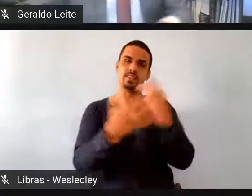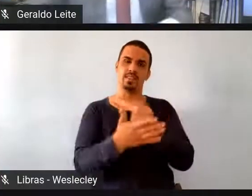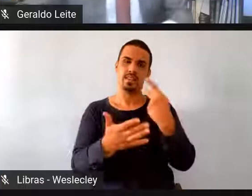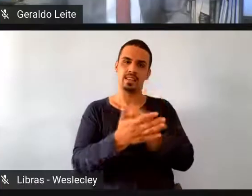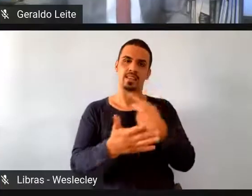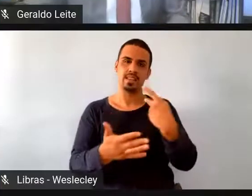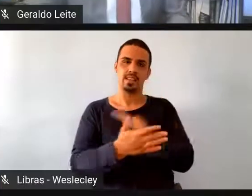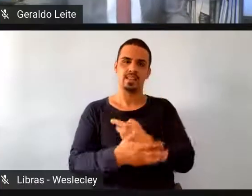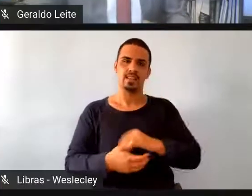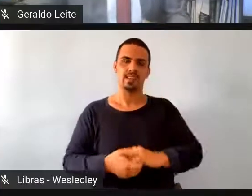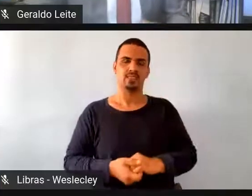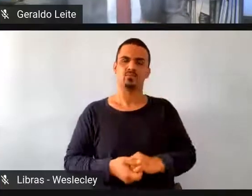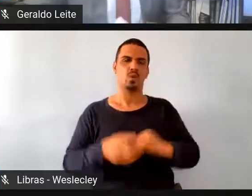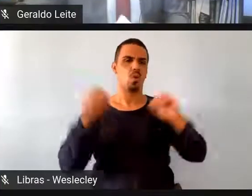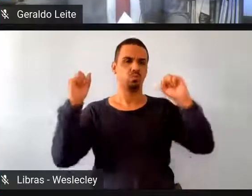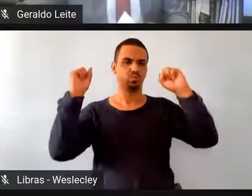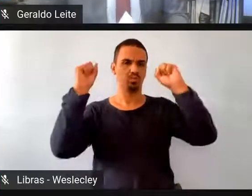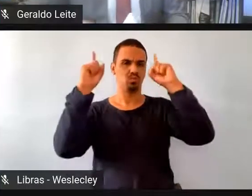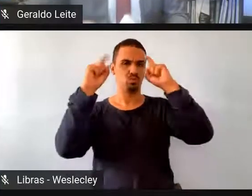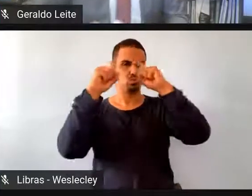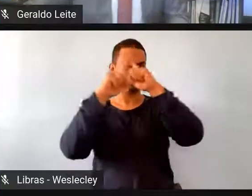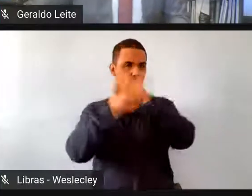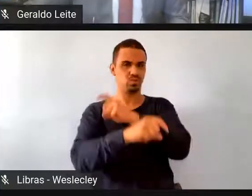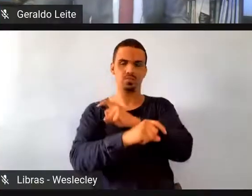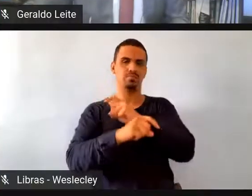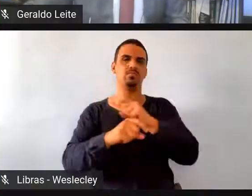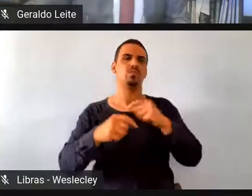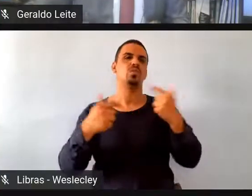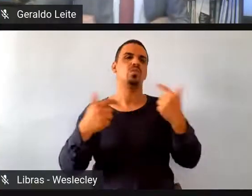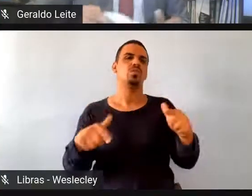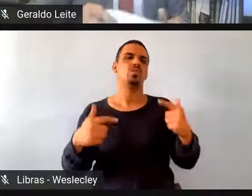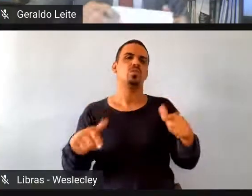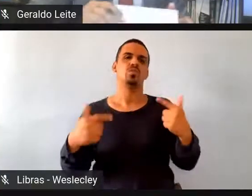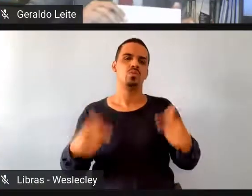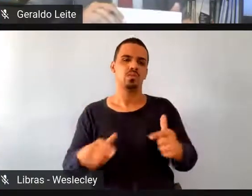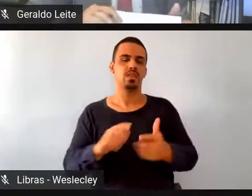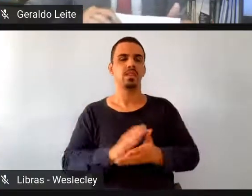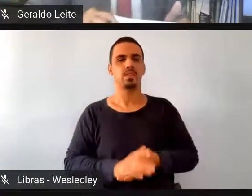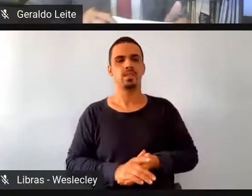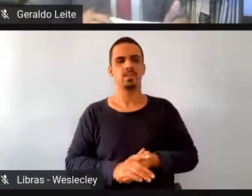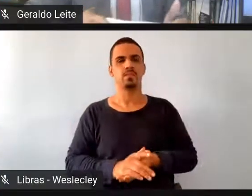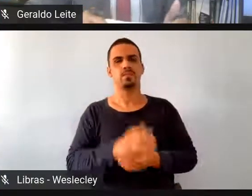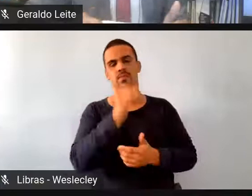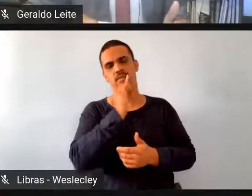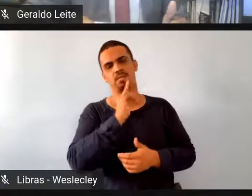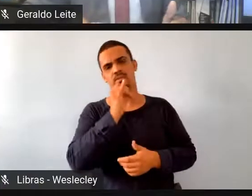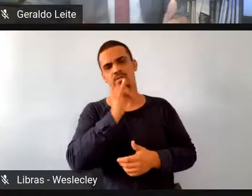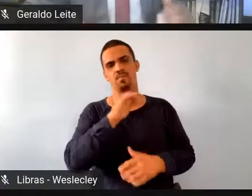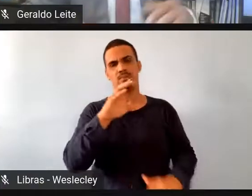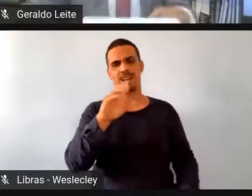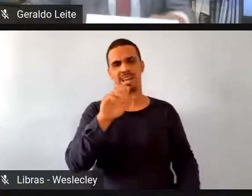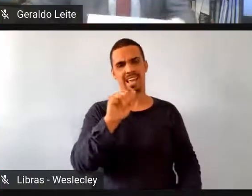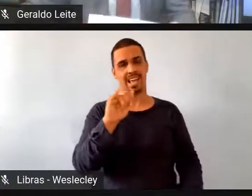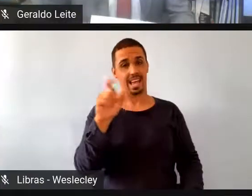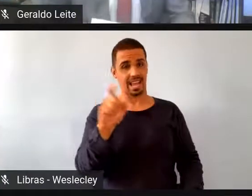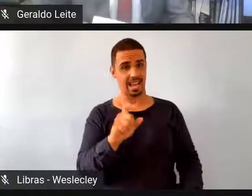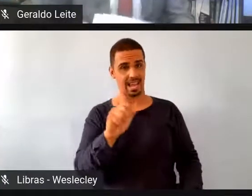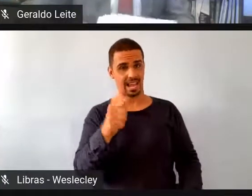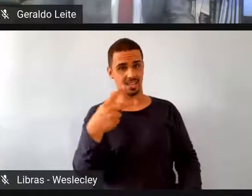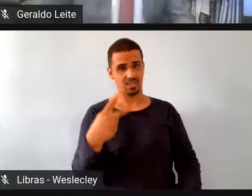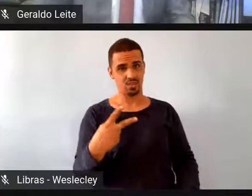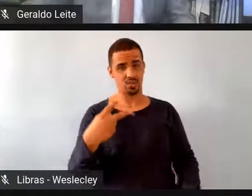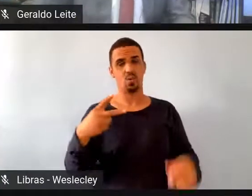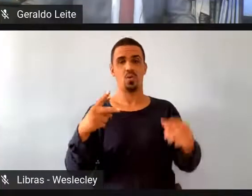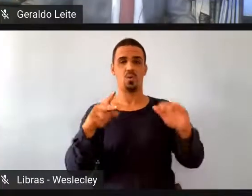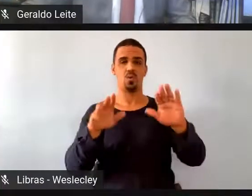isso, não é difícil, né? A questão é obter a maioria. Caixa 2 tende a votar? Eu não apostaria que voltou com força, né?